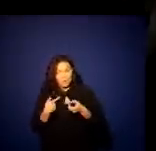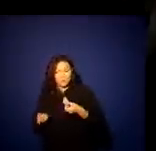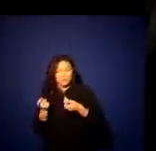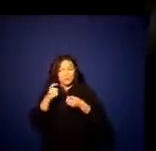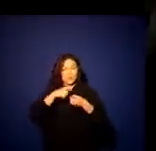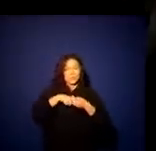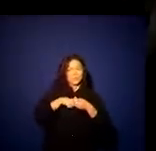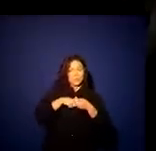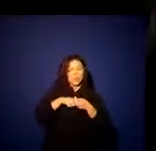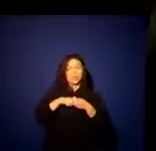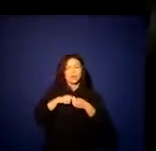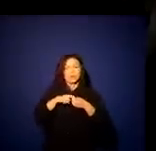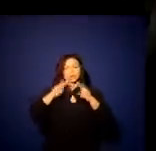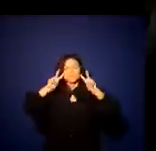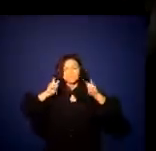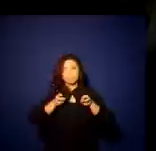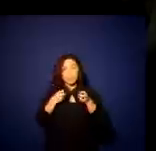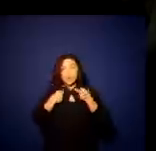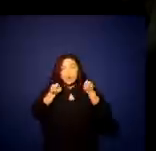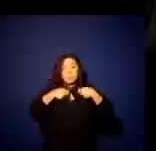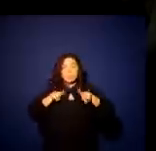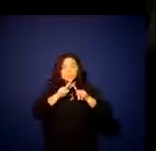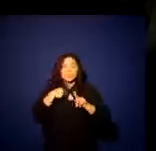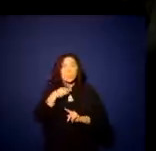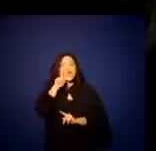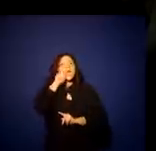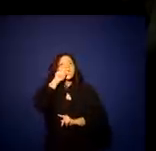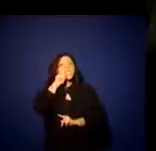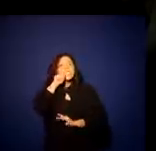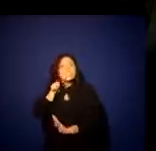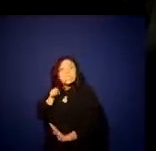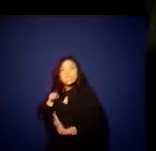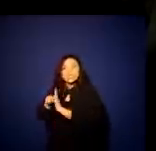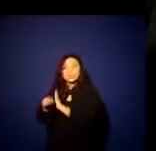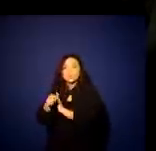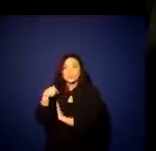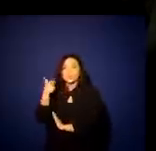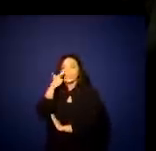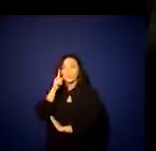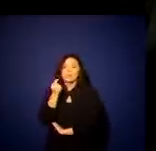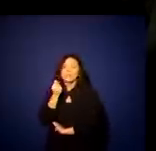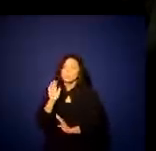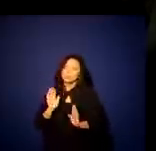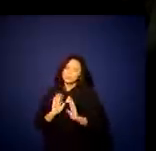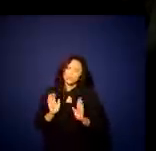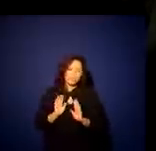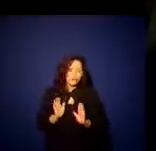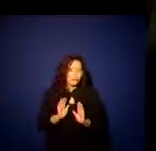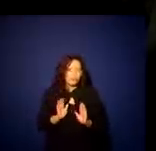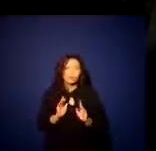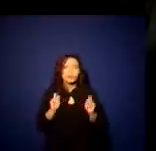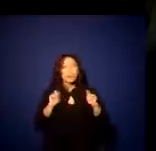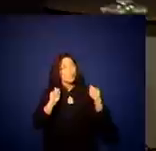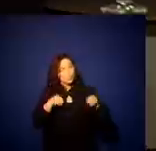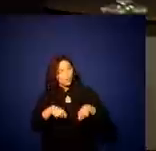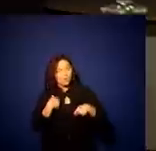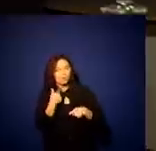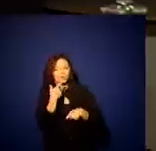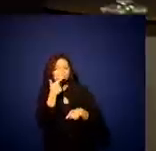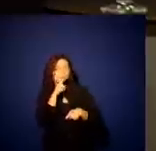que não precisa correr muito risco para ganhar dinheiro se tiver certo né você não precisa ir para